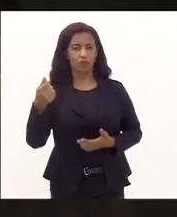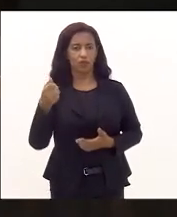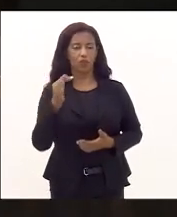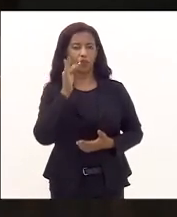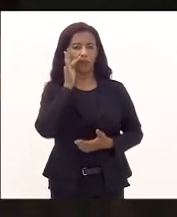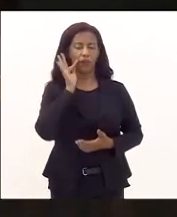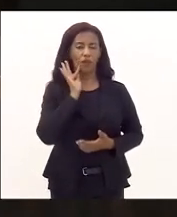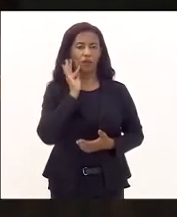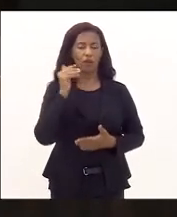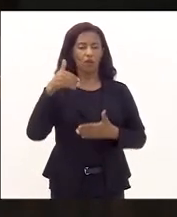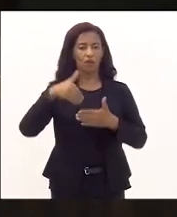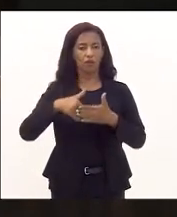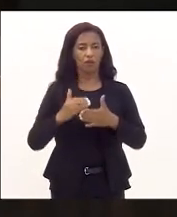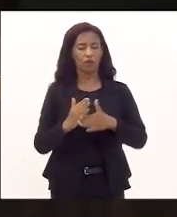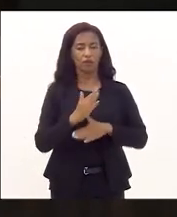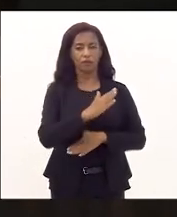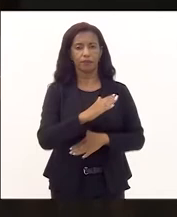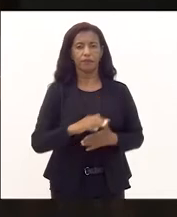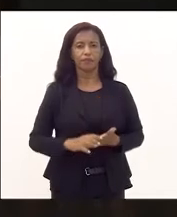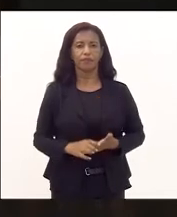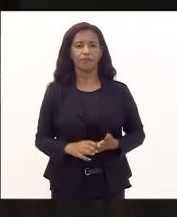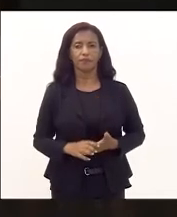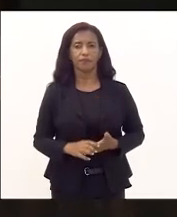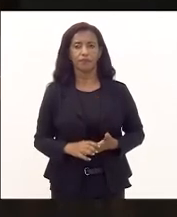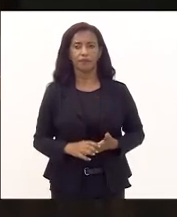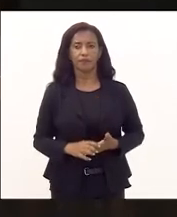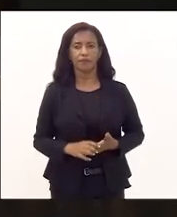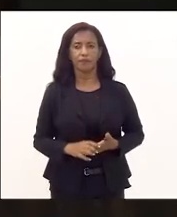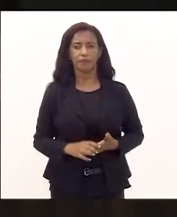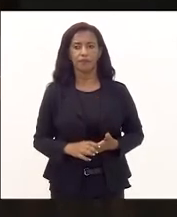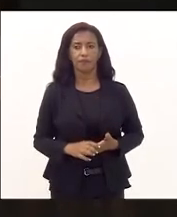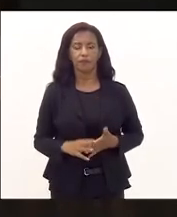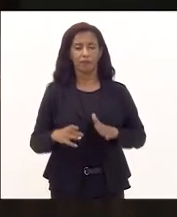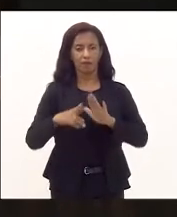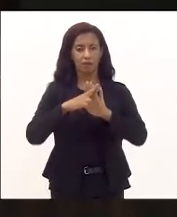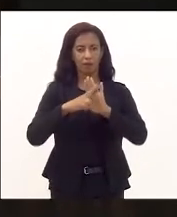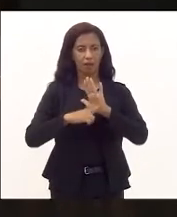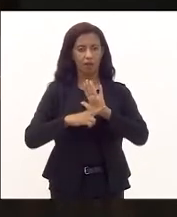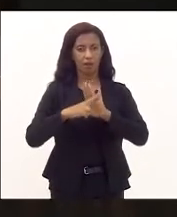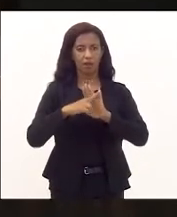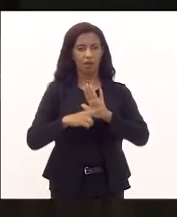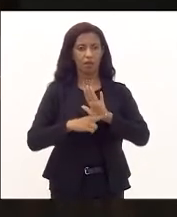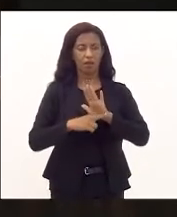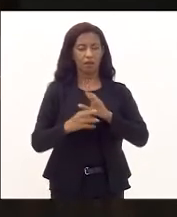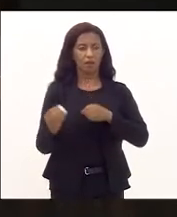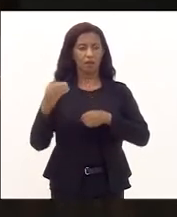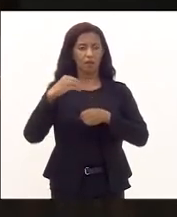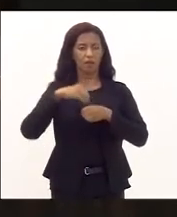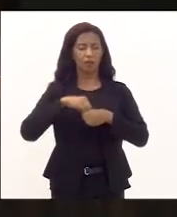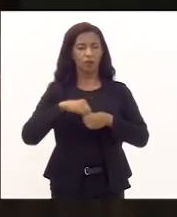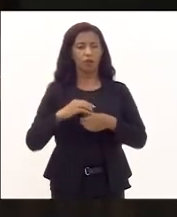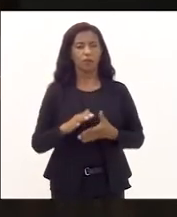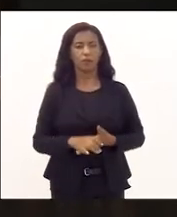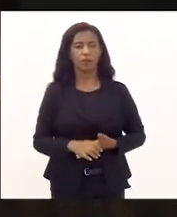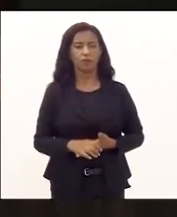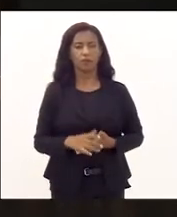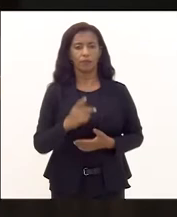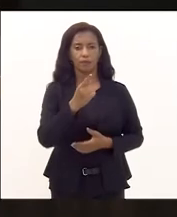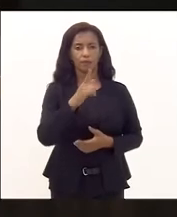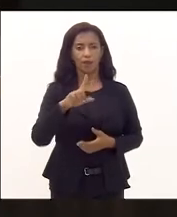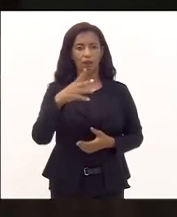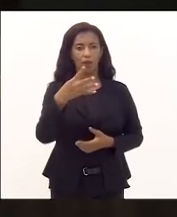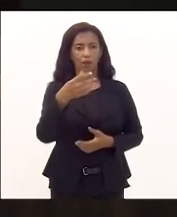Flávio Serafini, em votação, aprovado. Sobre a mesa, requerimento para inclusão na pauta da ordem do dia, projeto